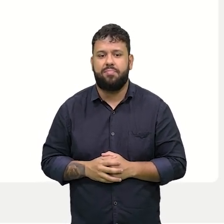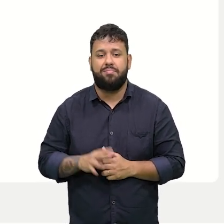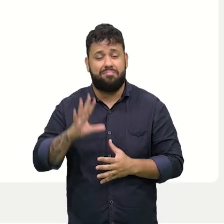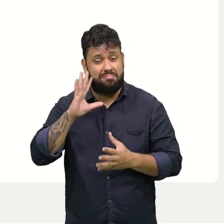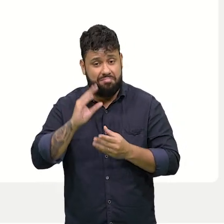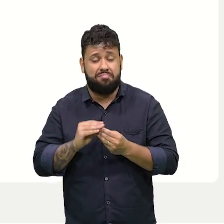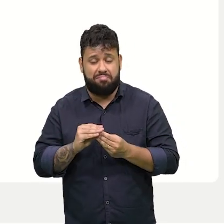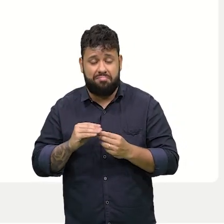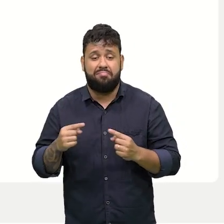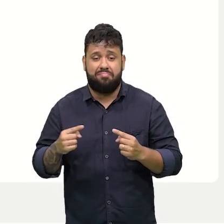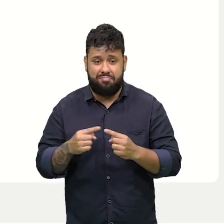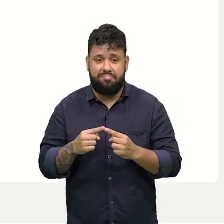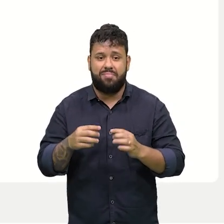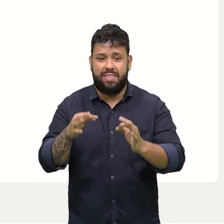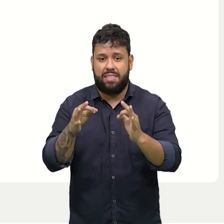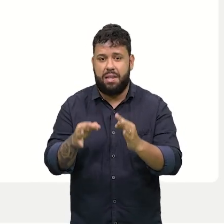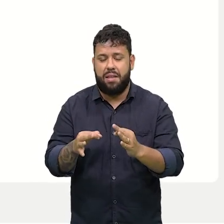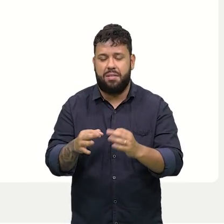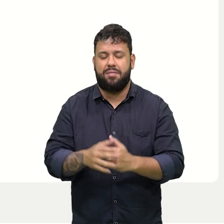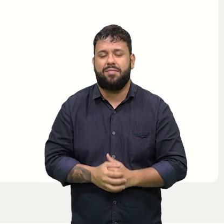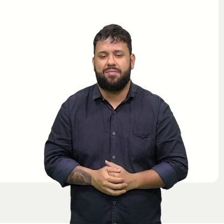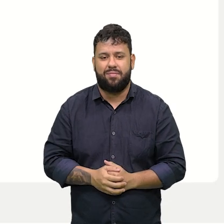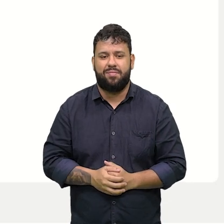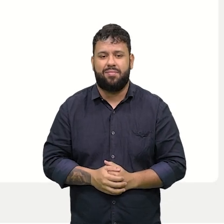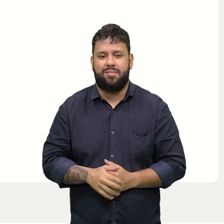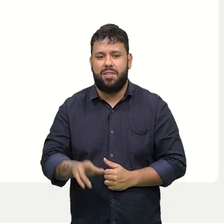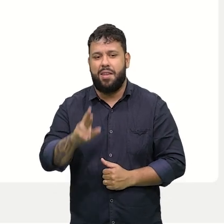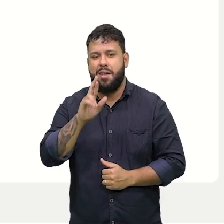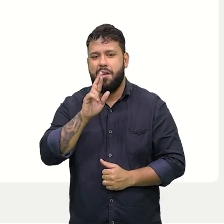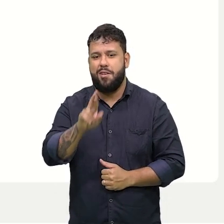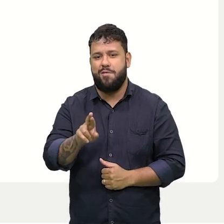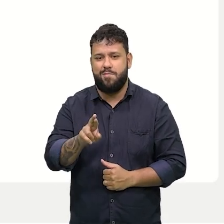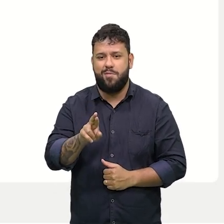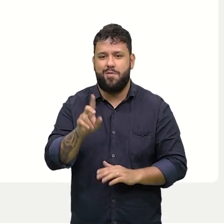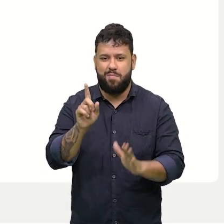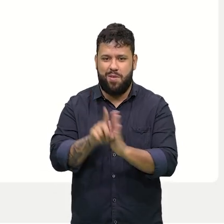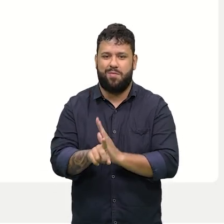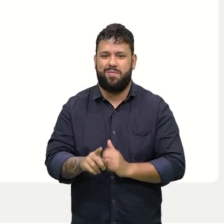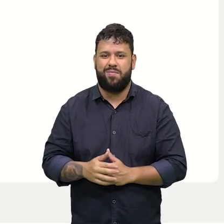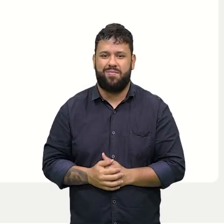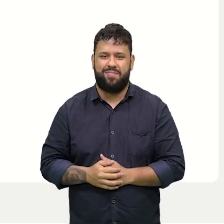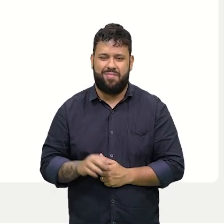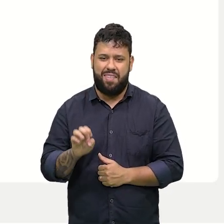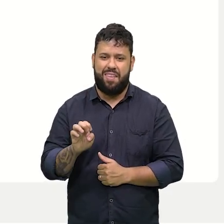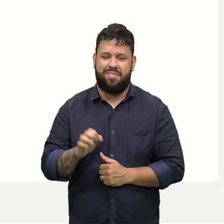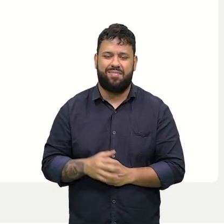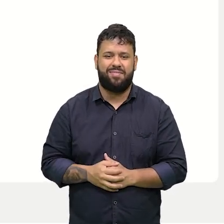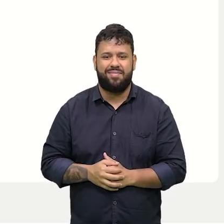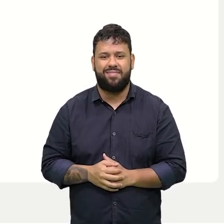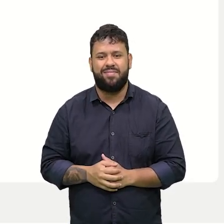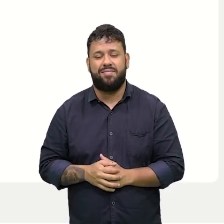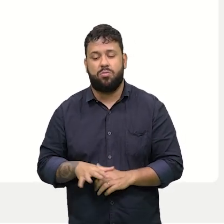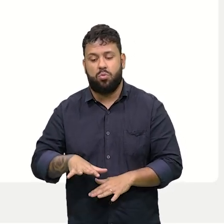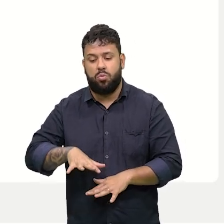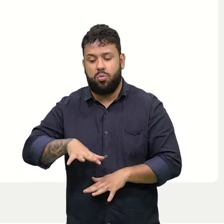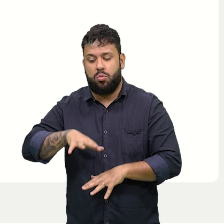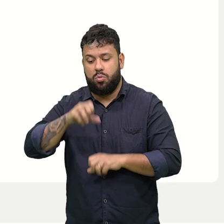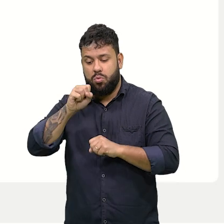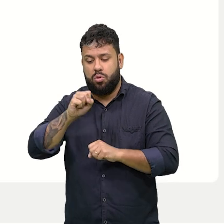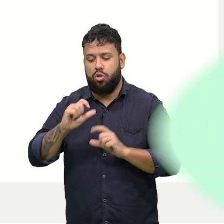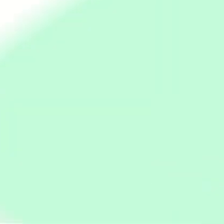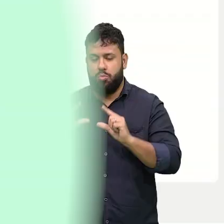é exatamente dessa forma que a gente, então, resolve a nossa questão. Letra E,